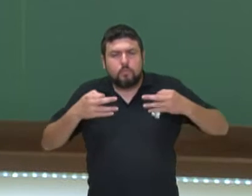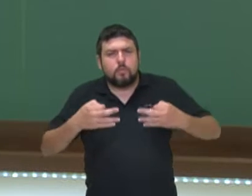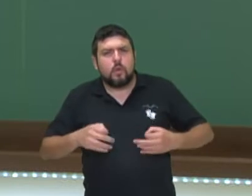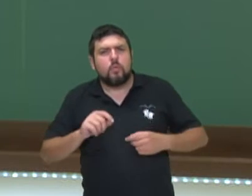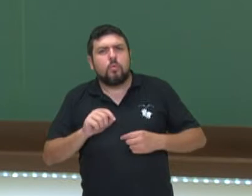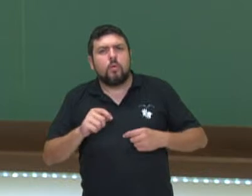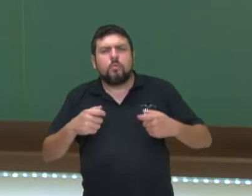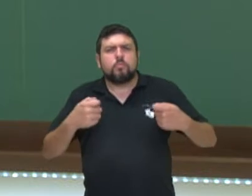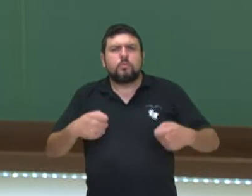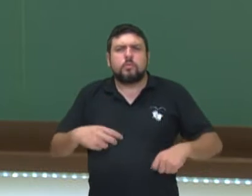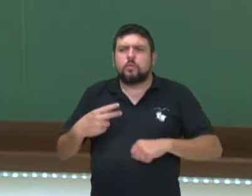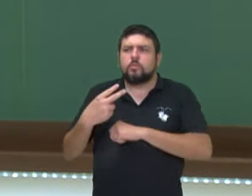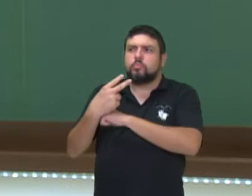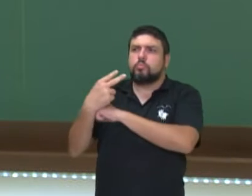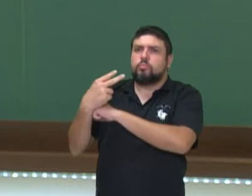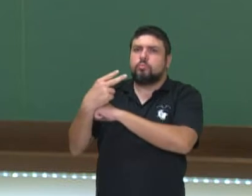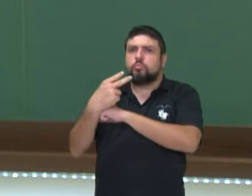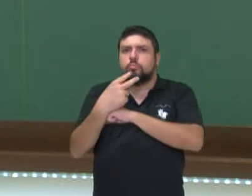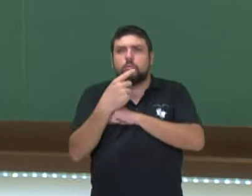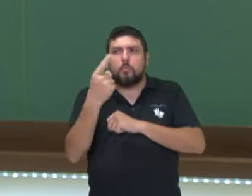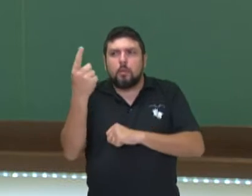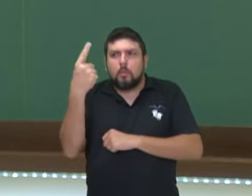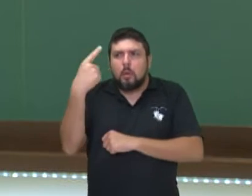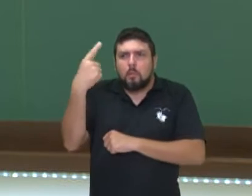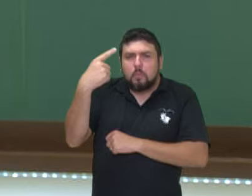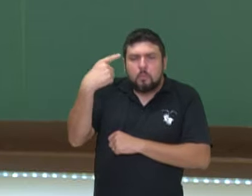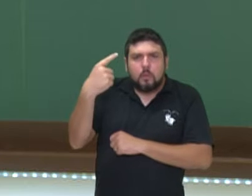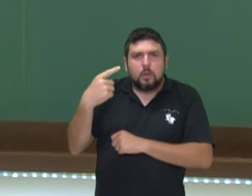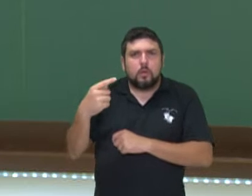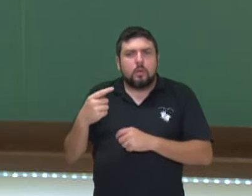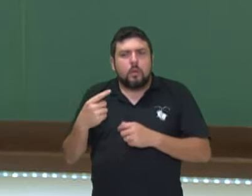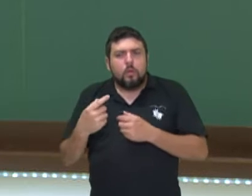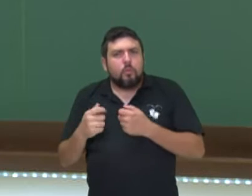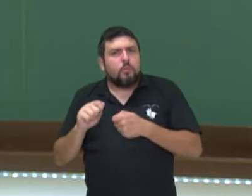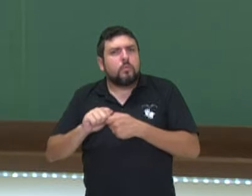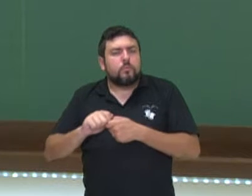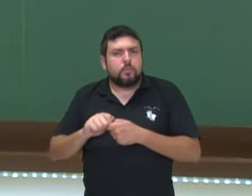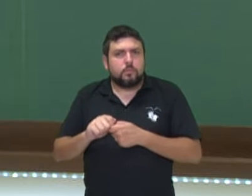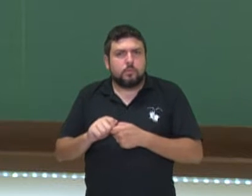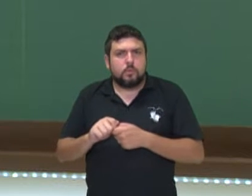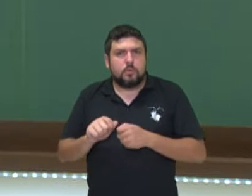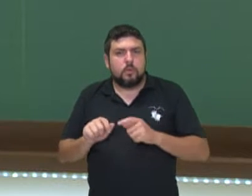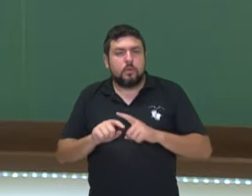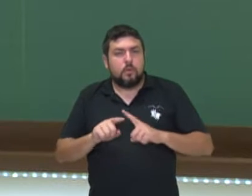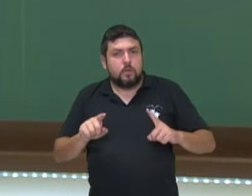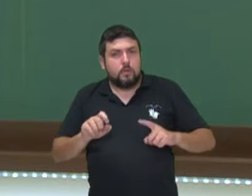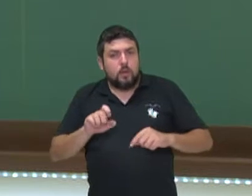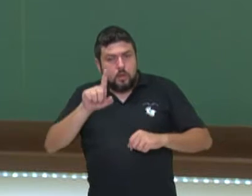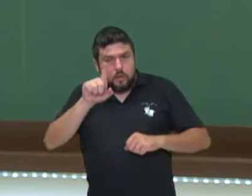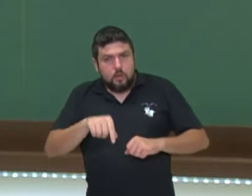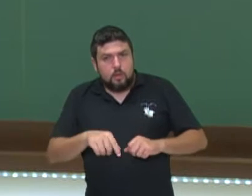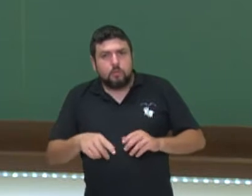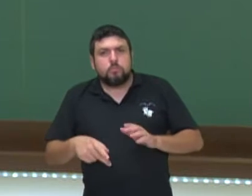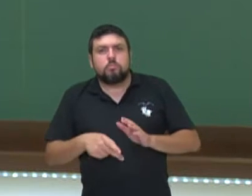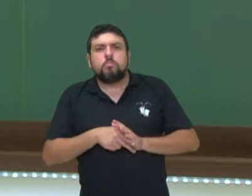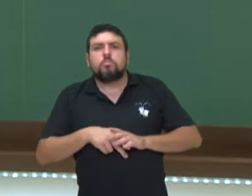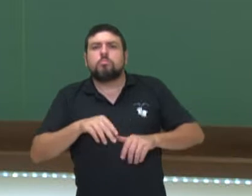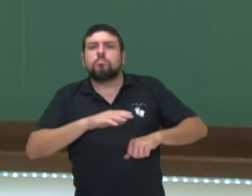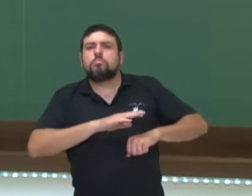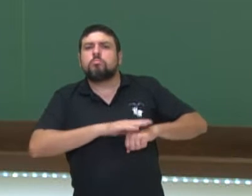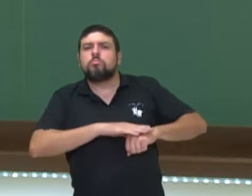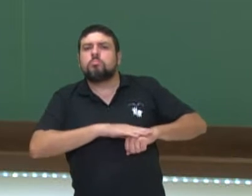uma vigilância, de alguém te dizendo como agir, o que fazer, mas ela seguia por um próprio dever, um